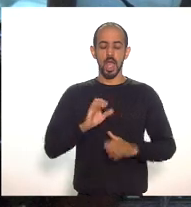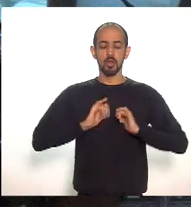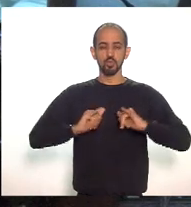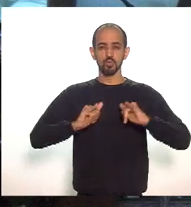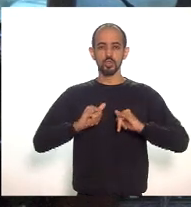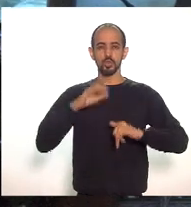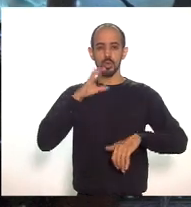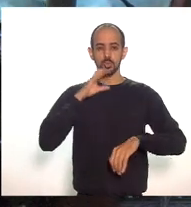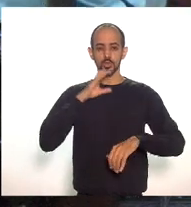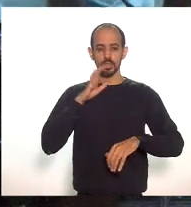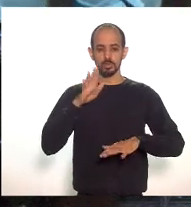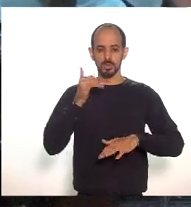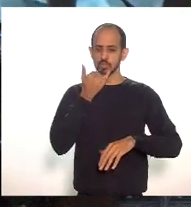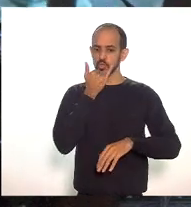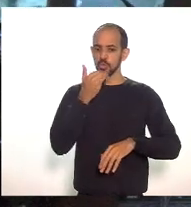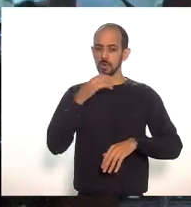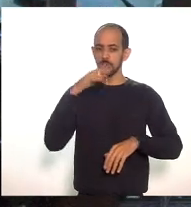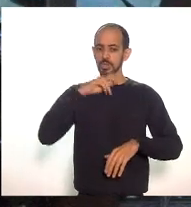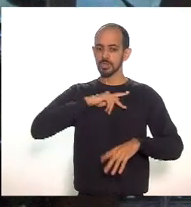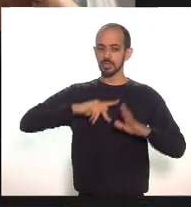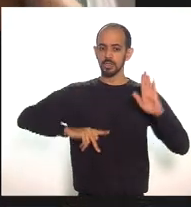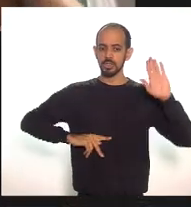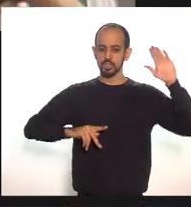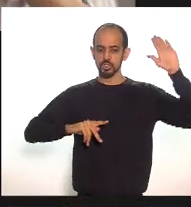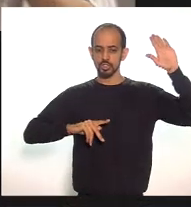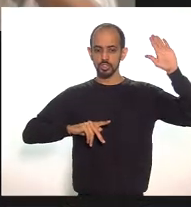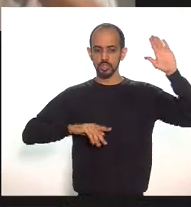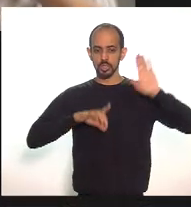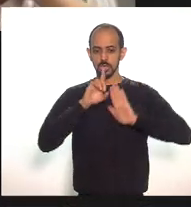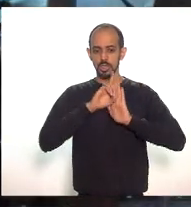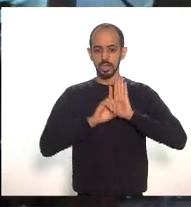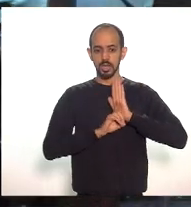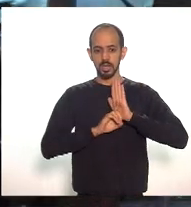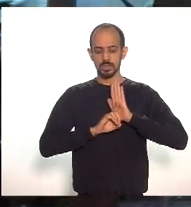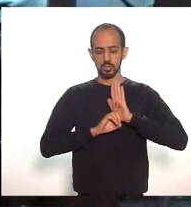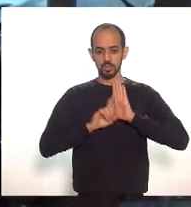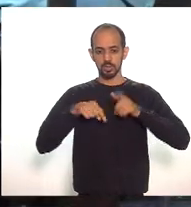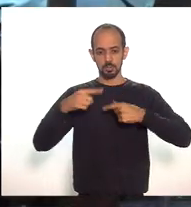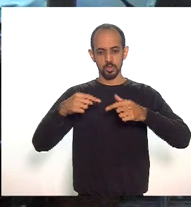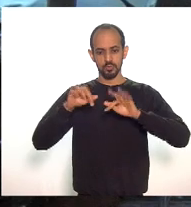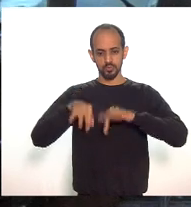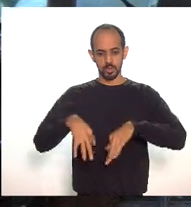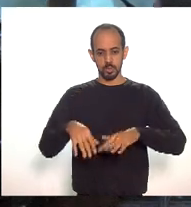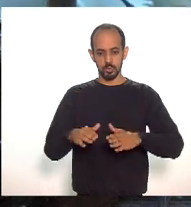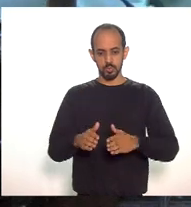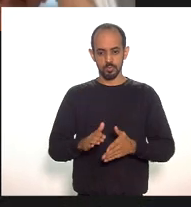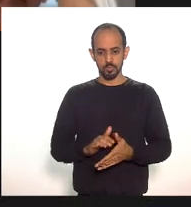regime de urgência discussão net decoração de volta ao final